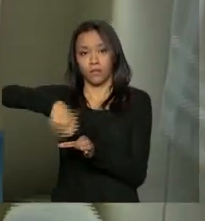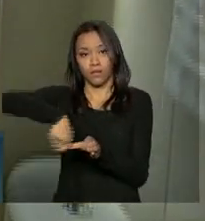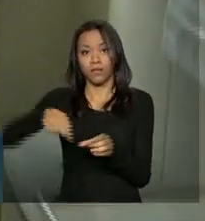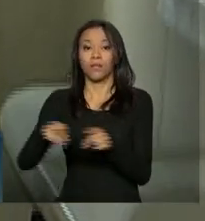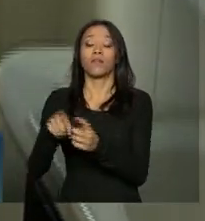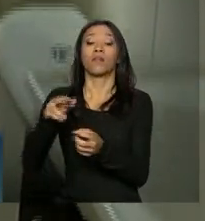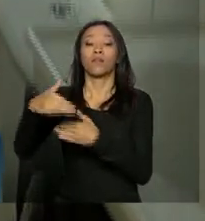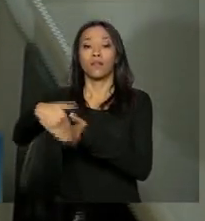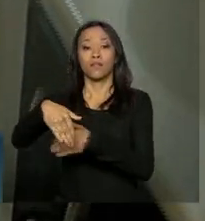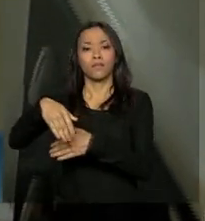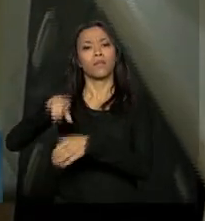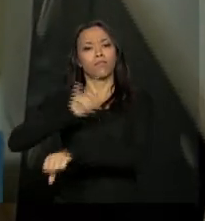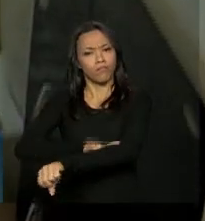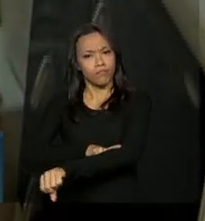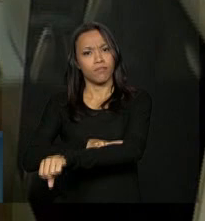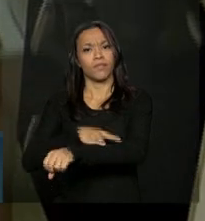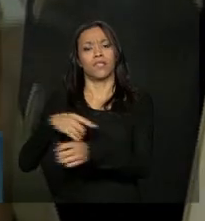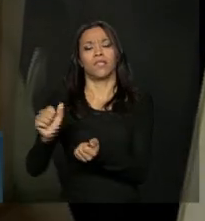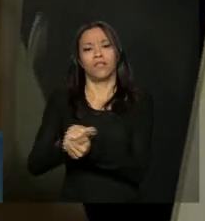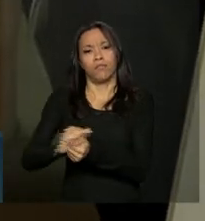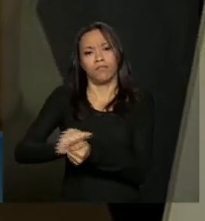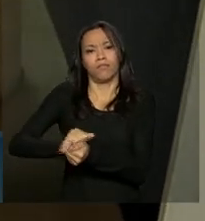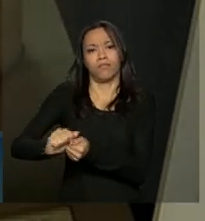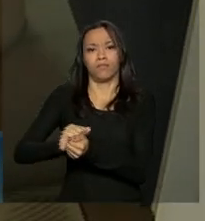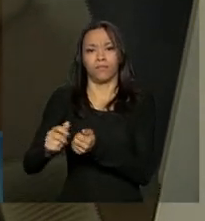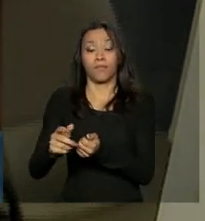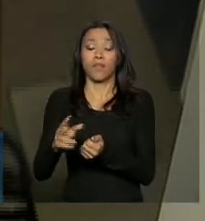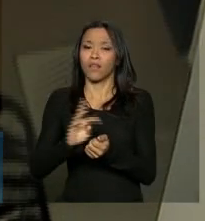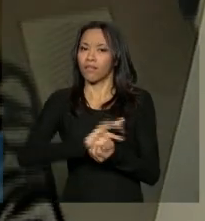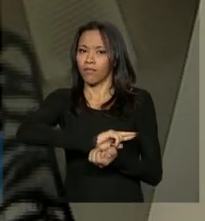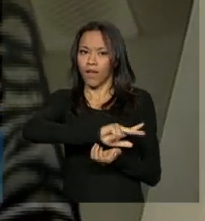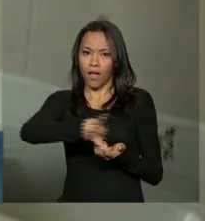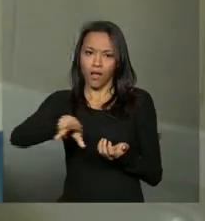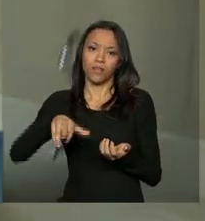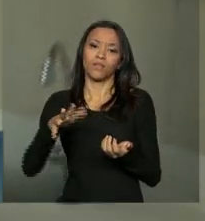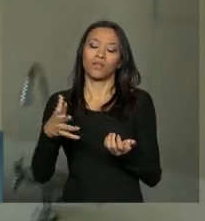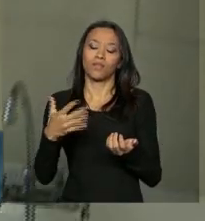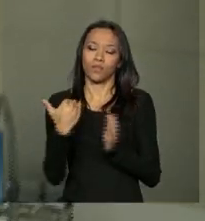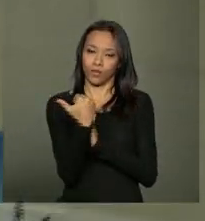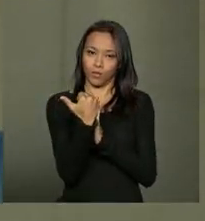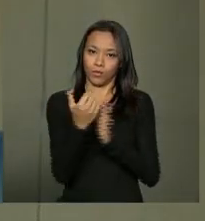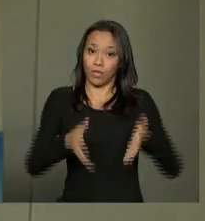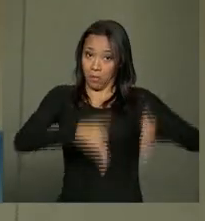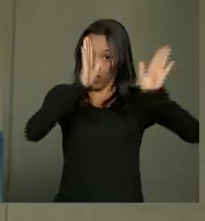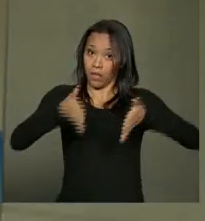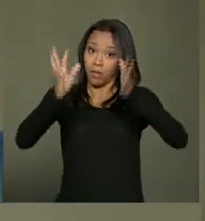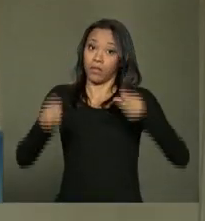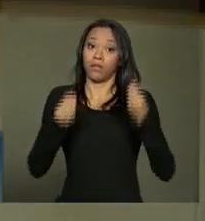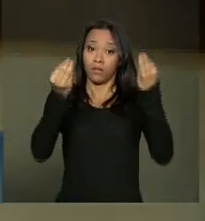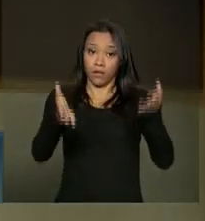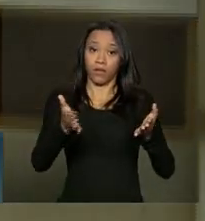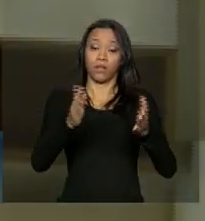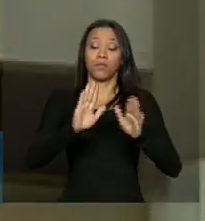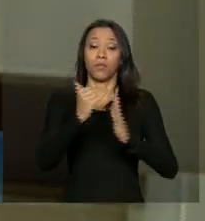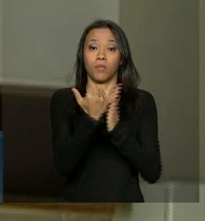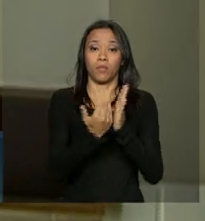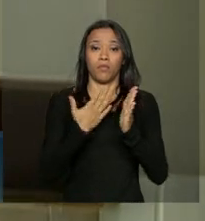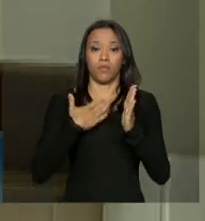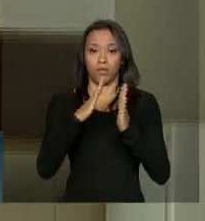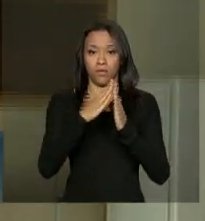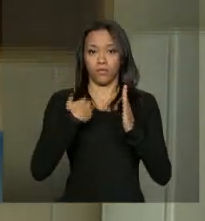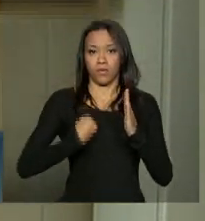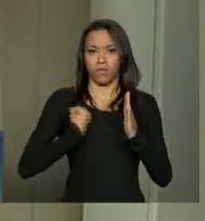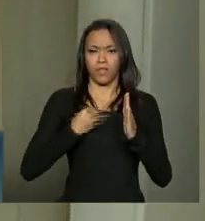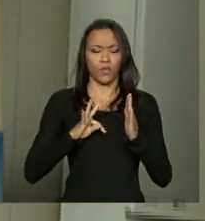serviço como em todos os imóveis entregues pelo programa Minha Casa Minha Vida todos os